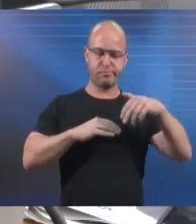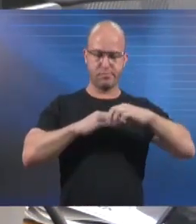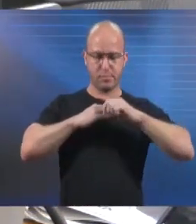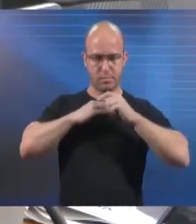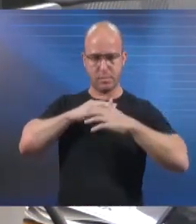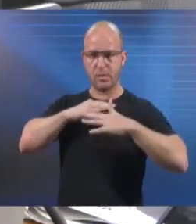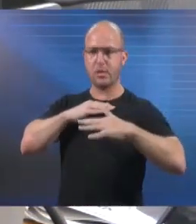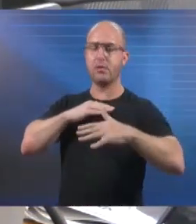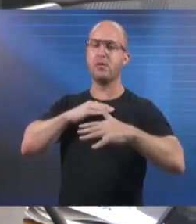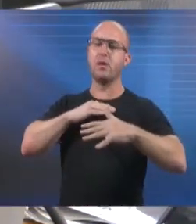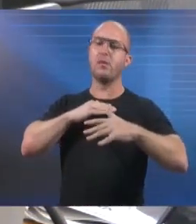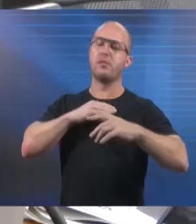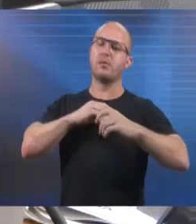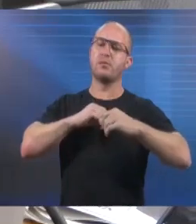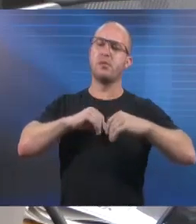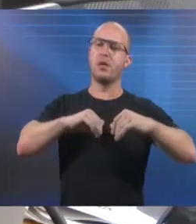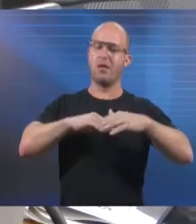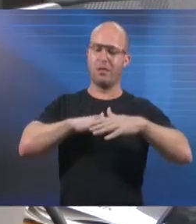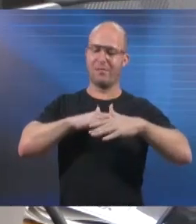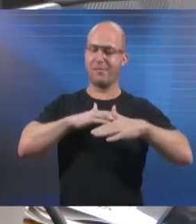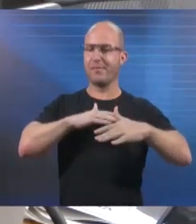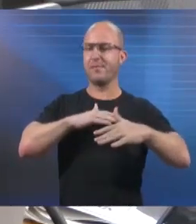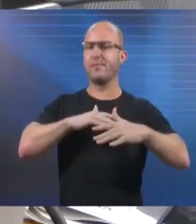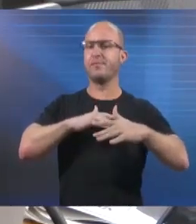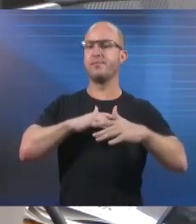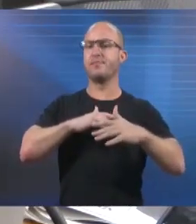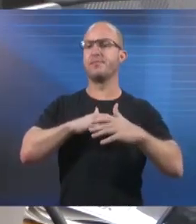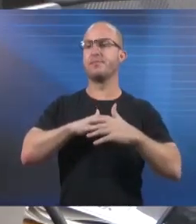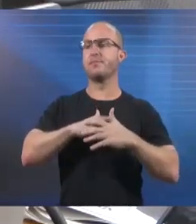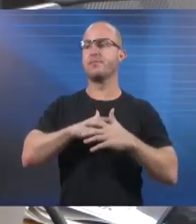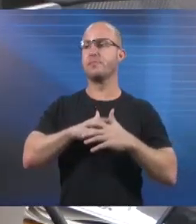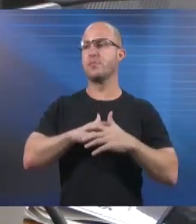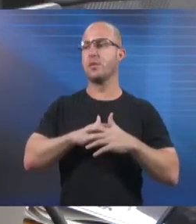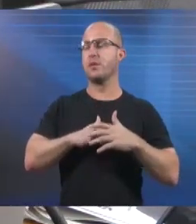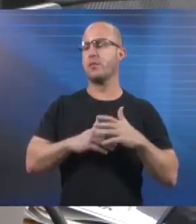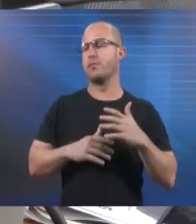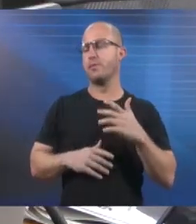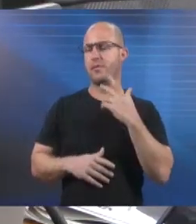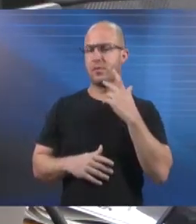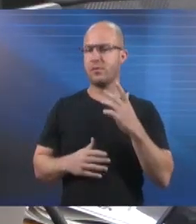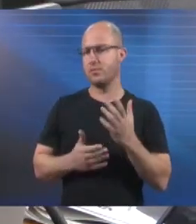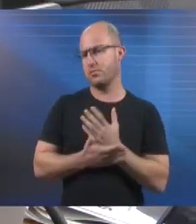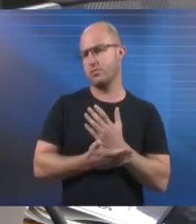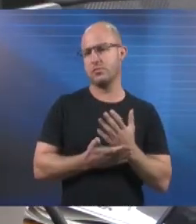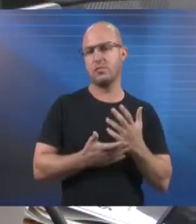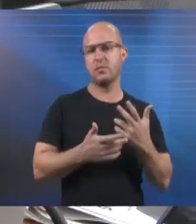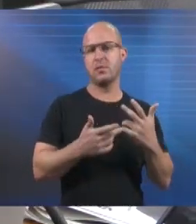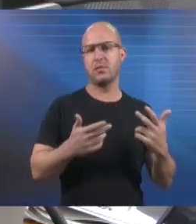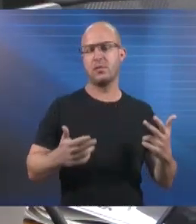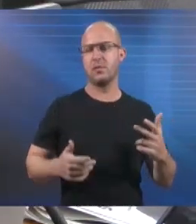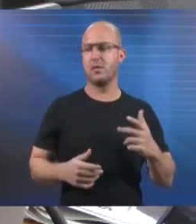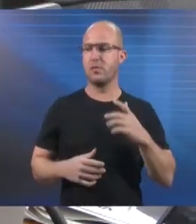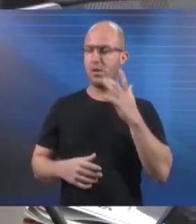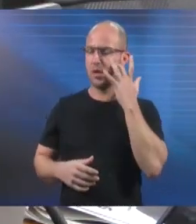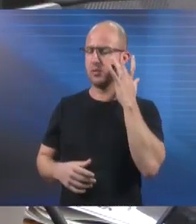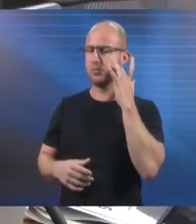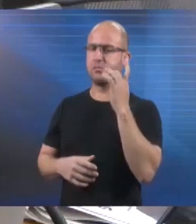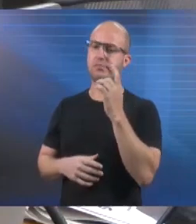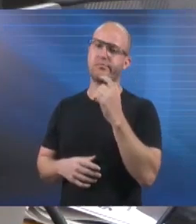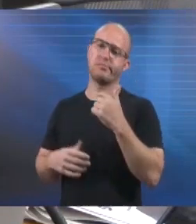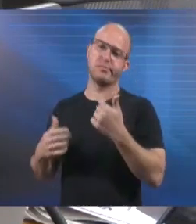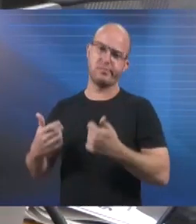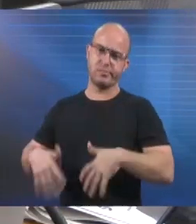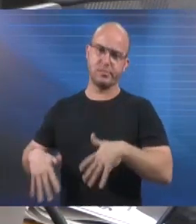Negra para fazer algumas considerações e uma que eu acho dramática para o